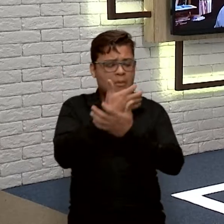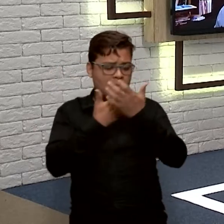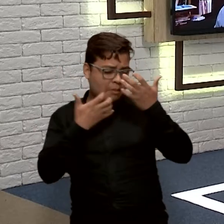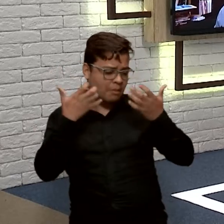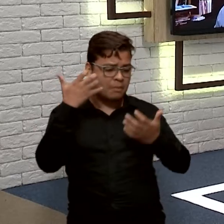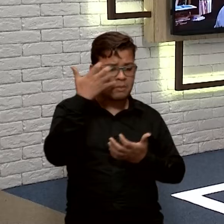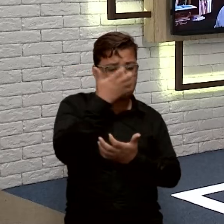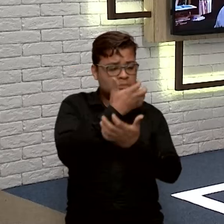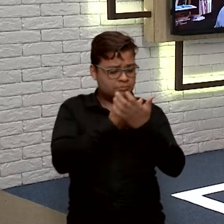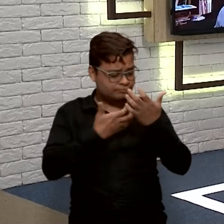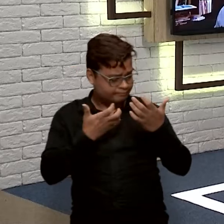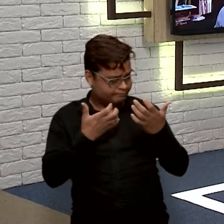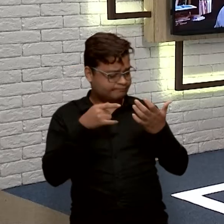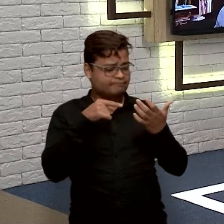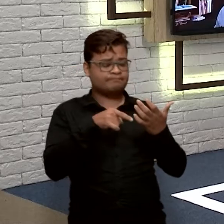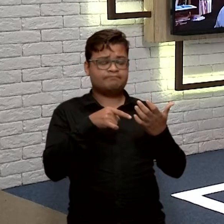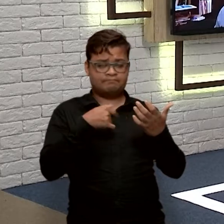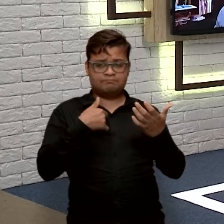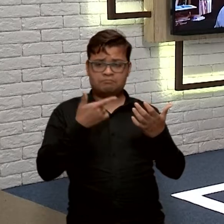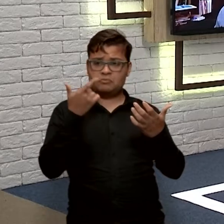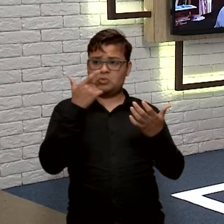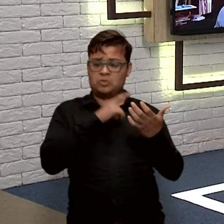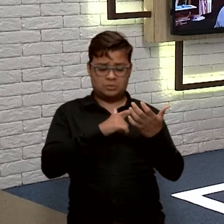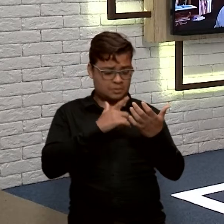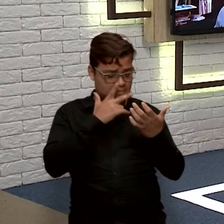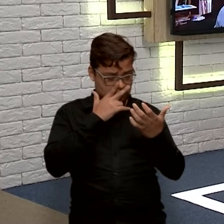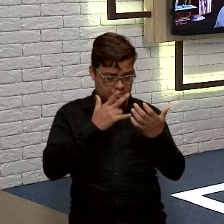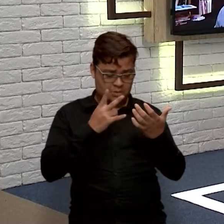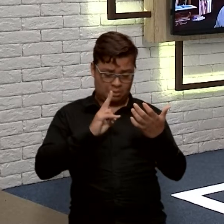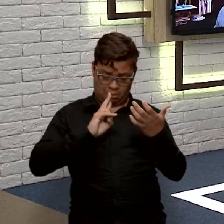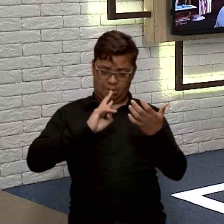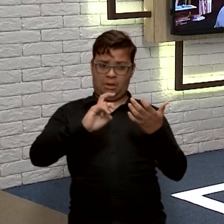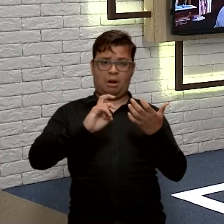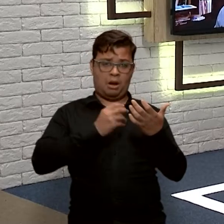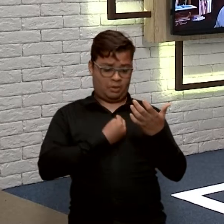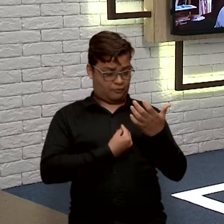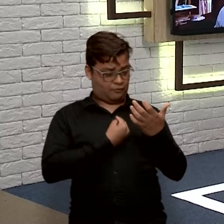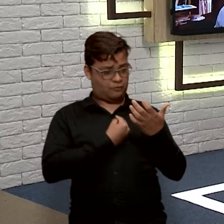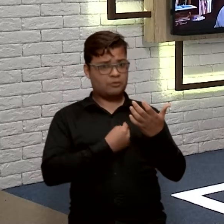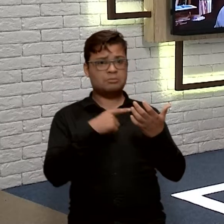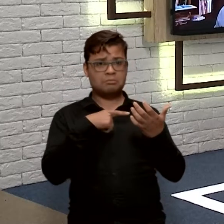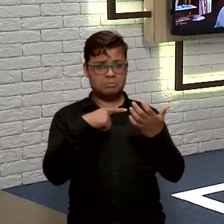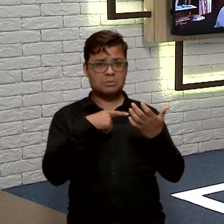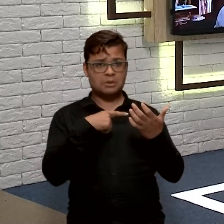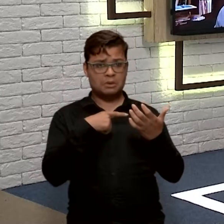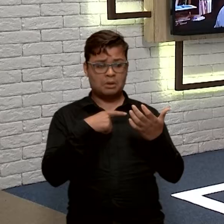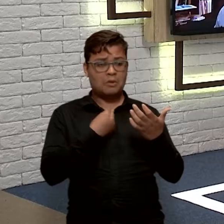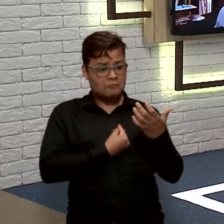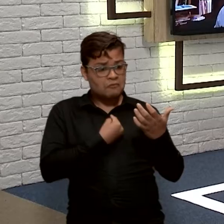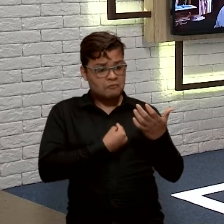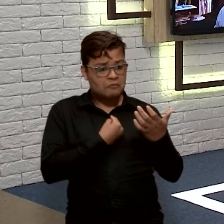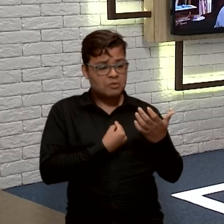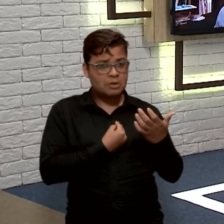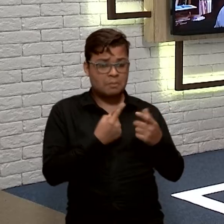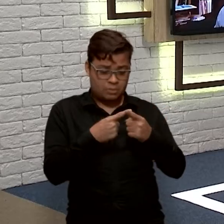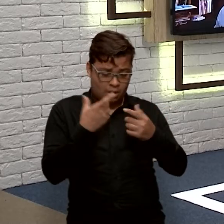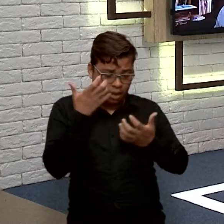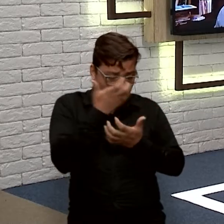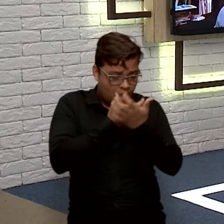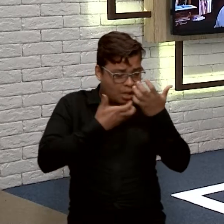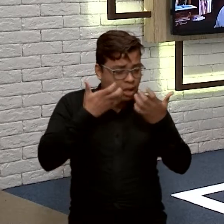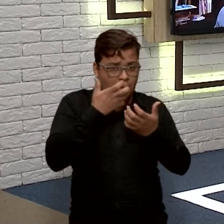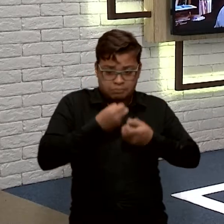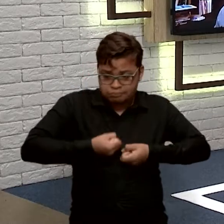cantar, ele consegue descobrir que está vivo, que ele existe. Então, o fato dele se expressar